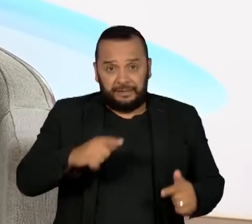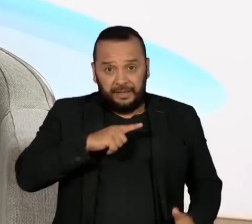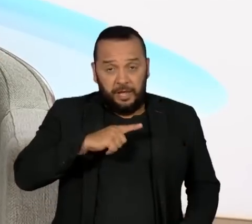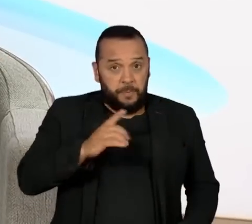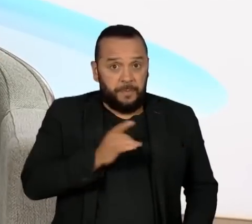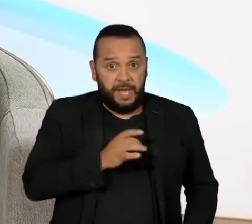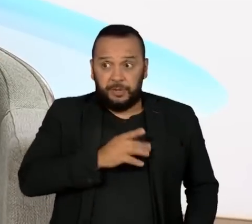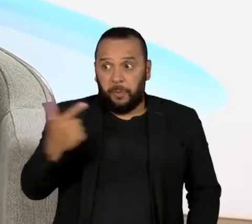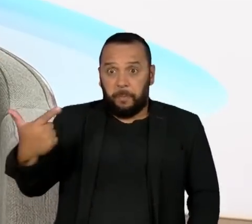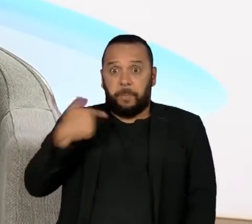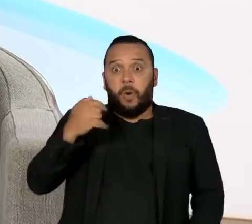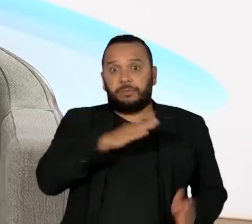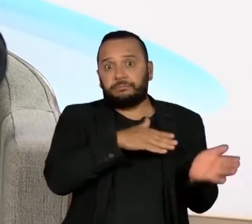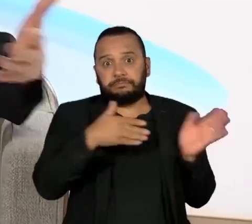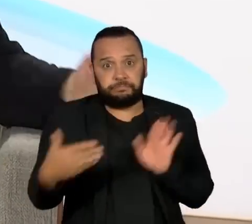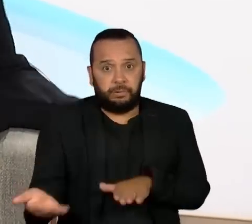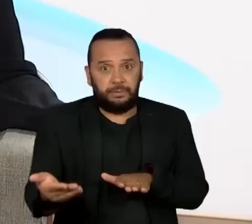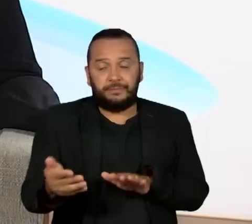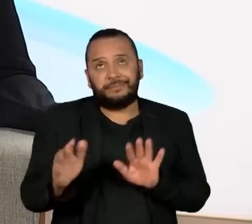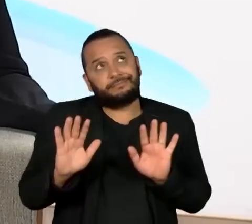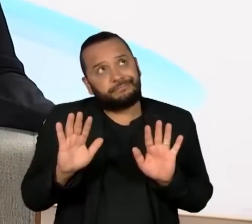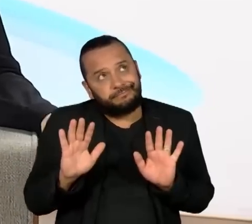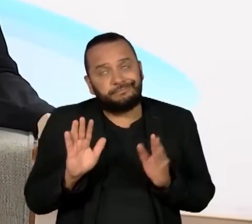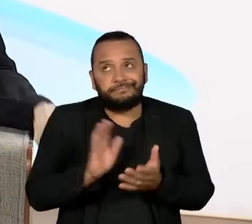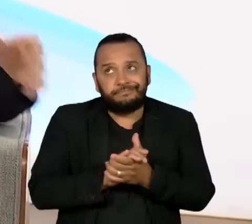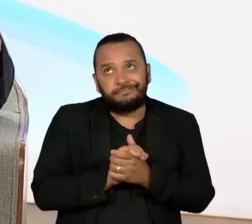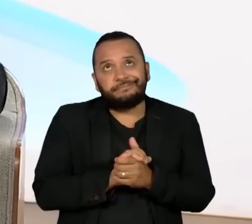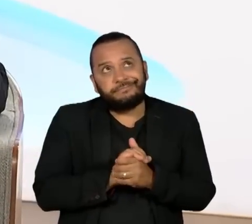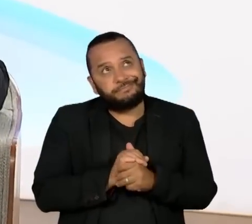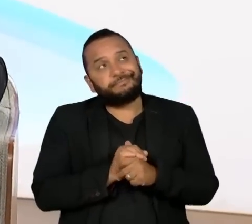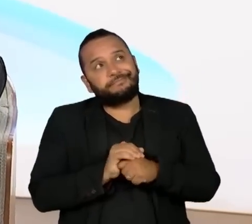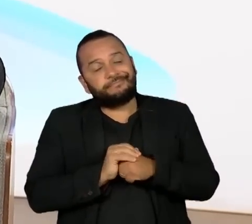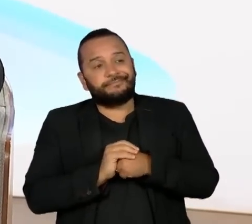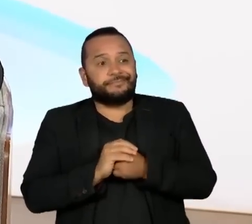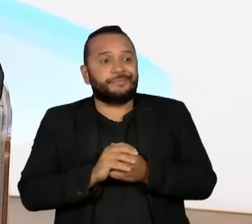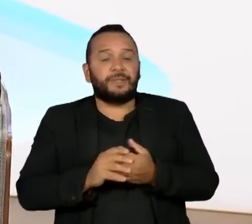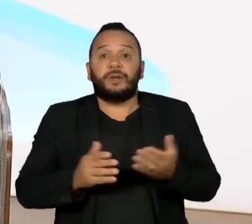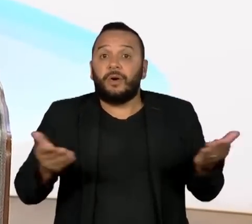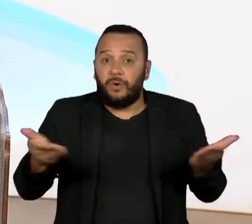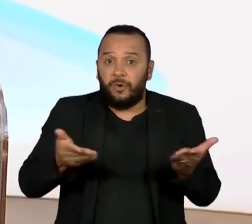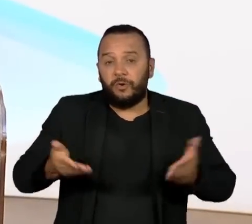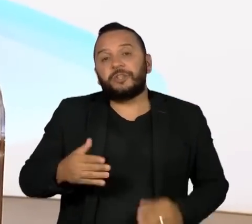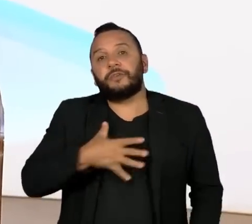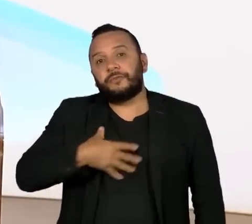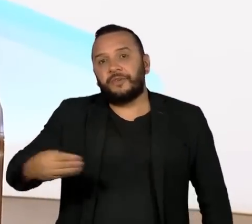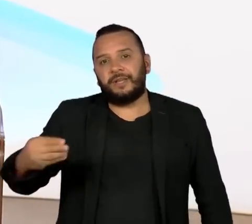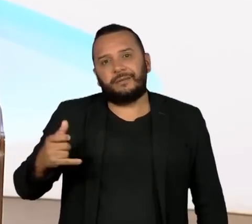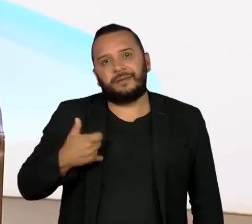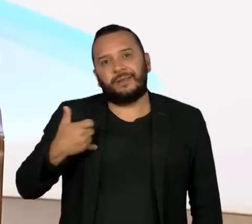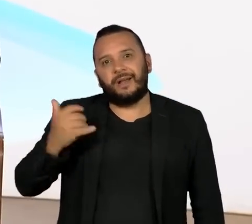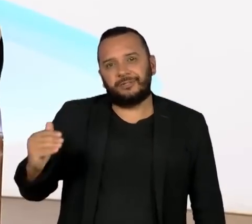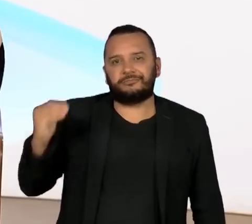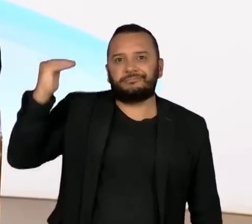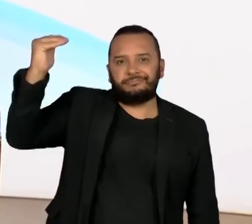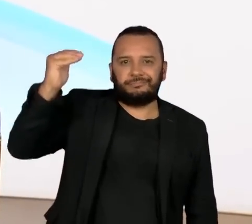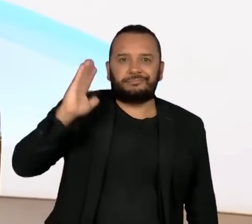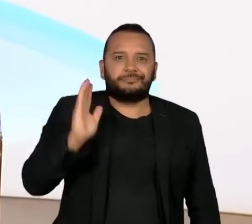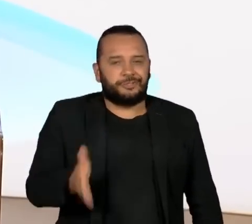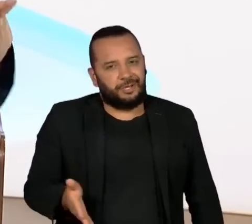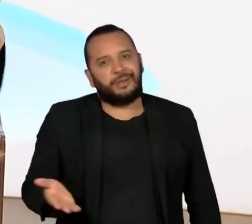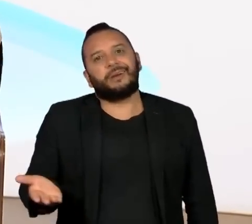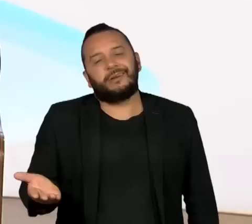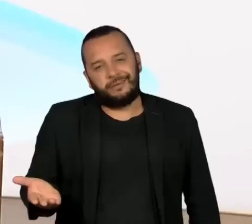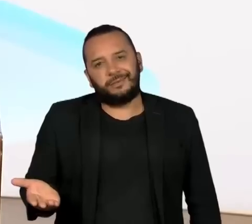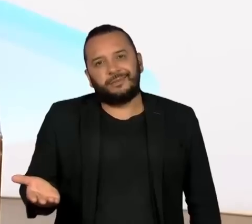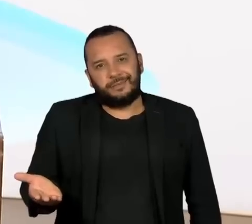temos, tenho filho, mas hoje, assim, os meus filhos estão mais velhos, tem